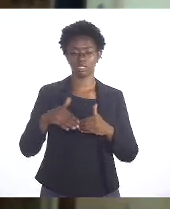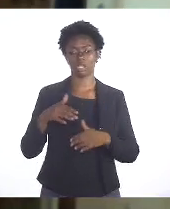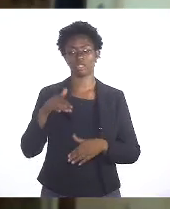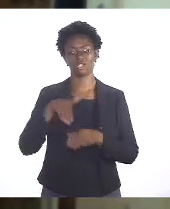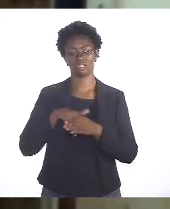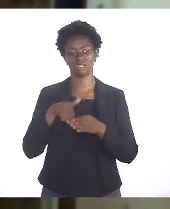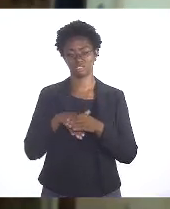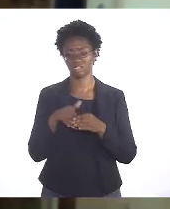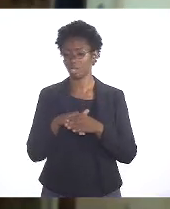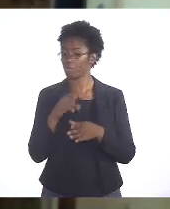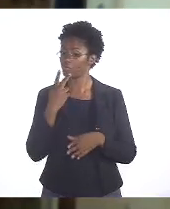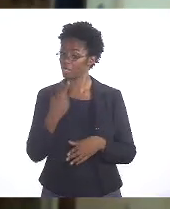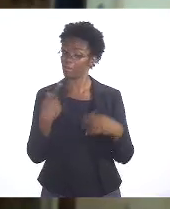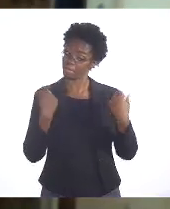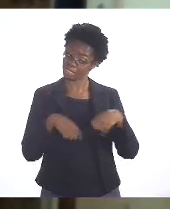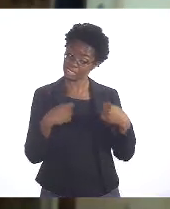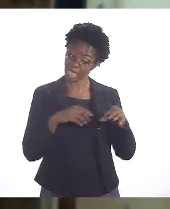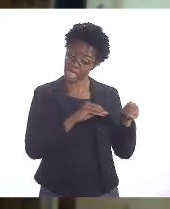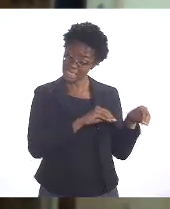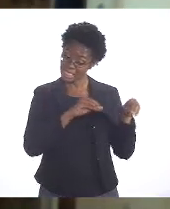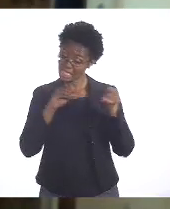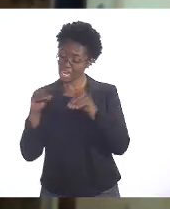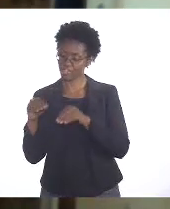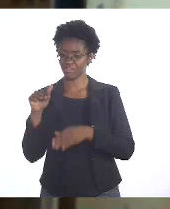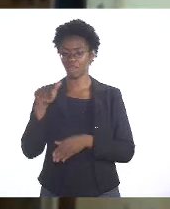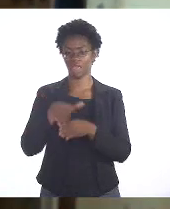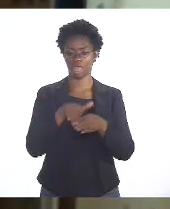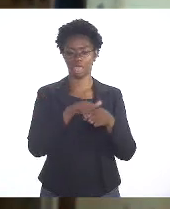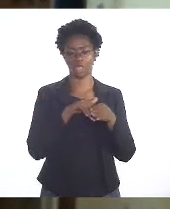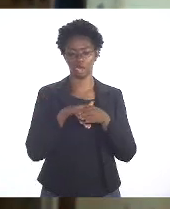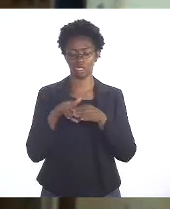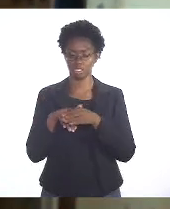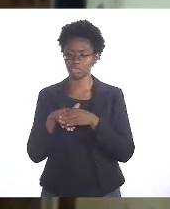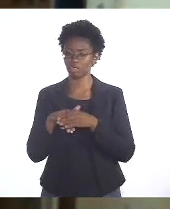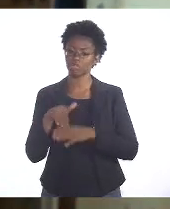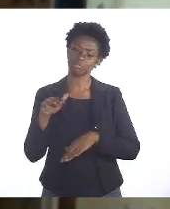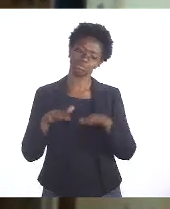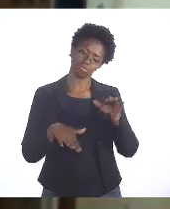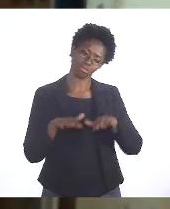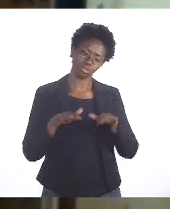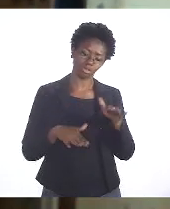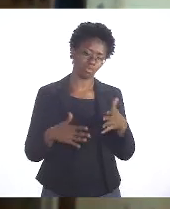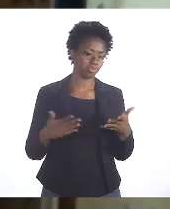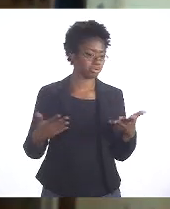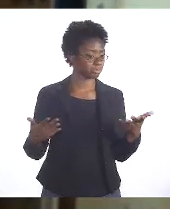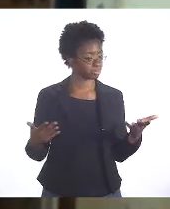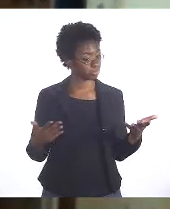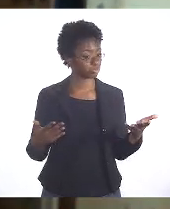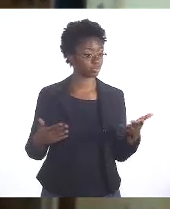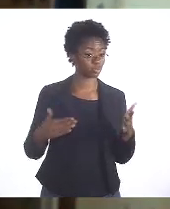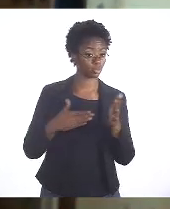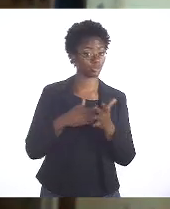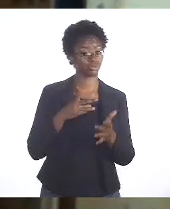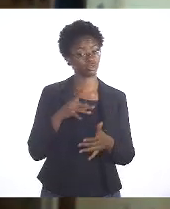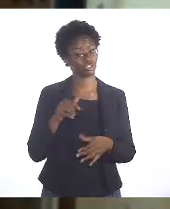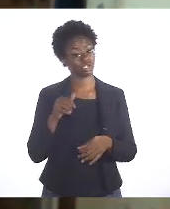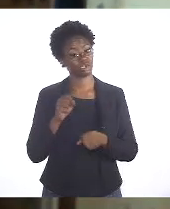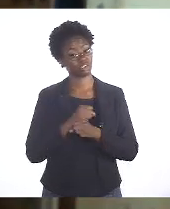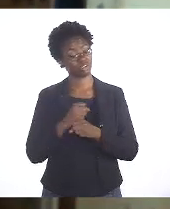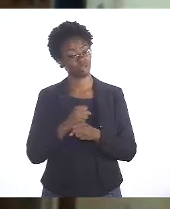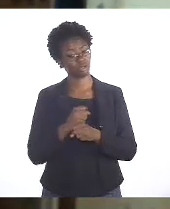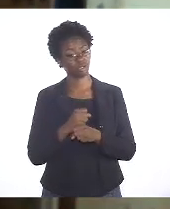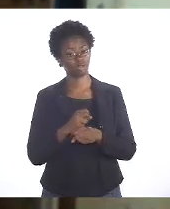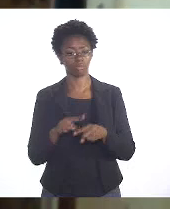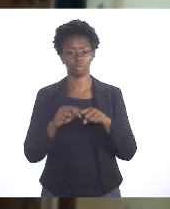as eleições tinham que ser transferidas, quiçá para os últimos dias do ano, né? Porque a gente não